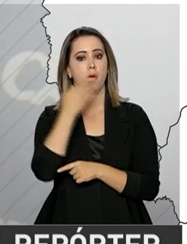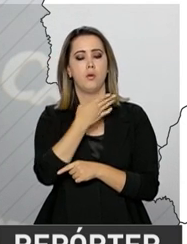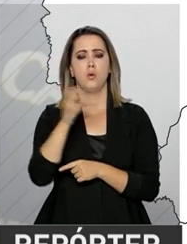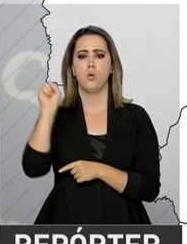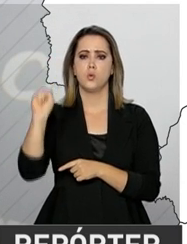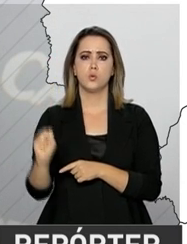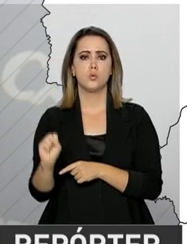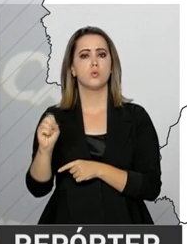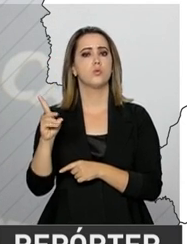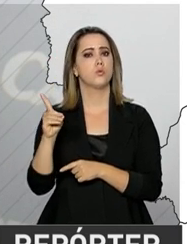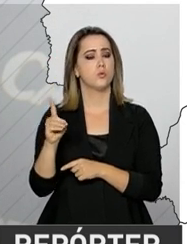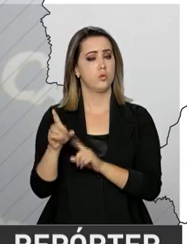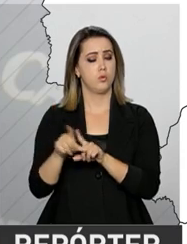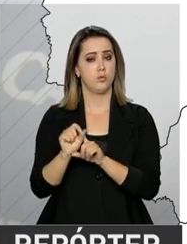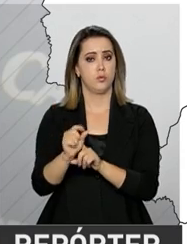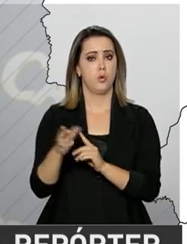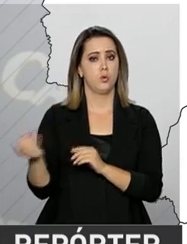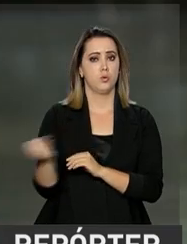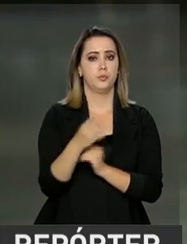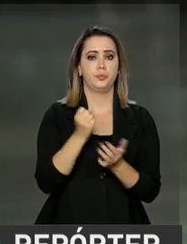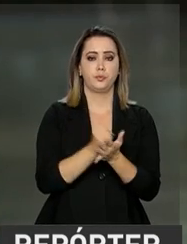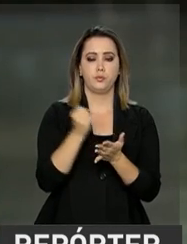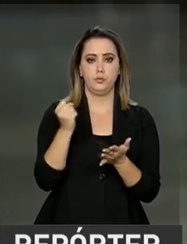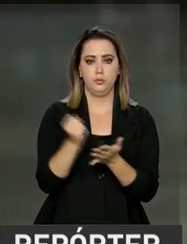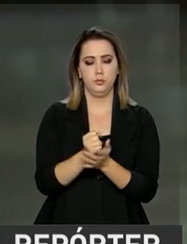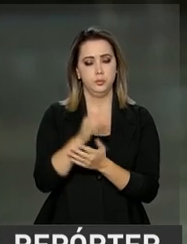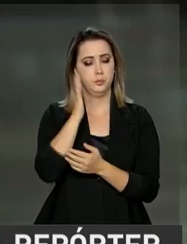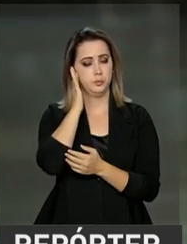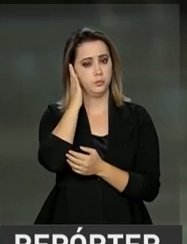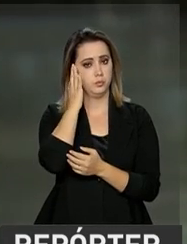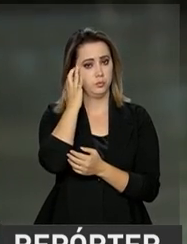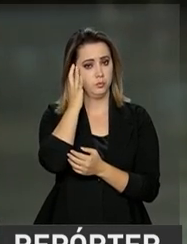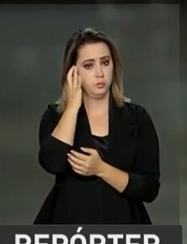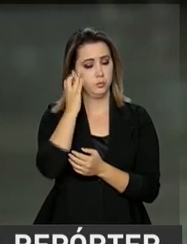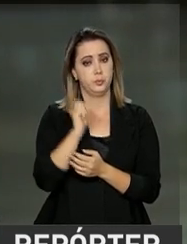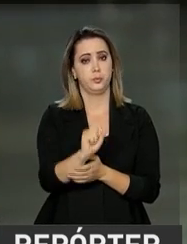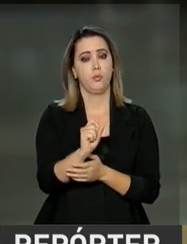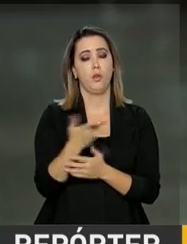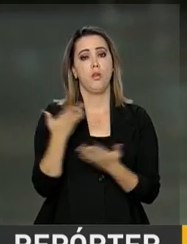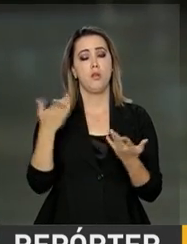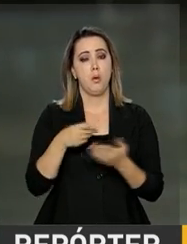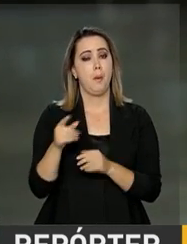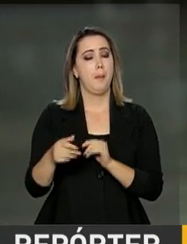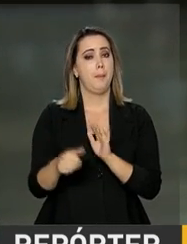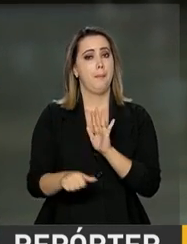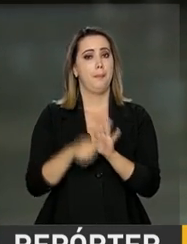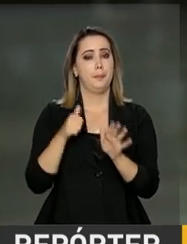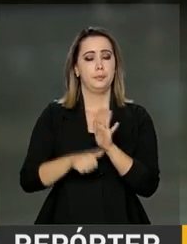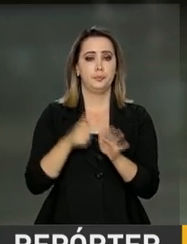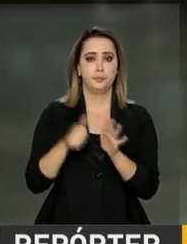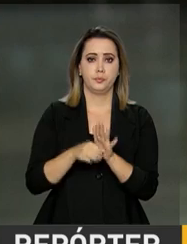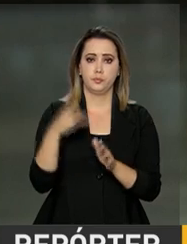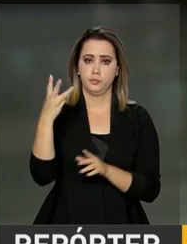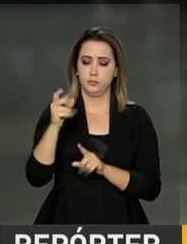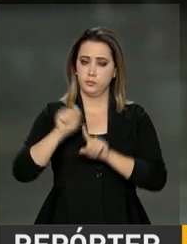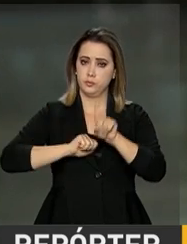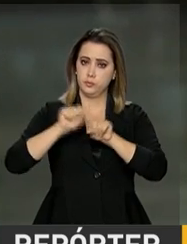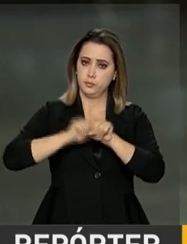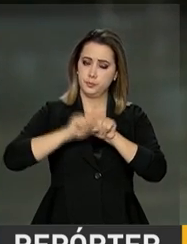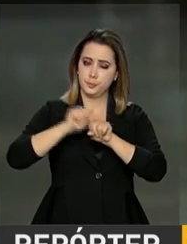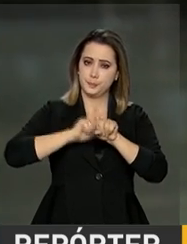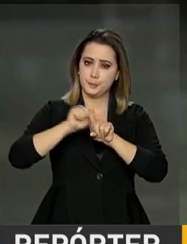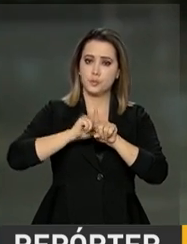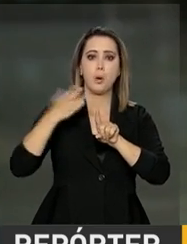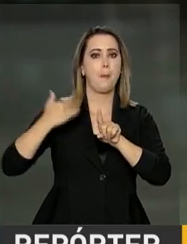de novas vagas com carteira assinada. No balanço do primeiro semestre deste ano, o saldo positivo na geração de empregos